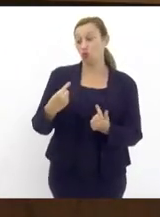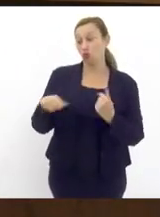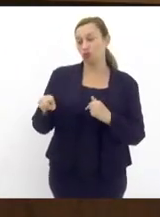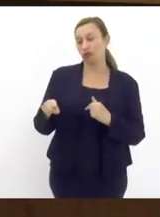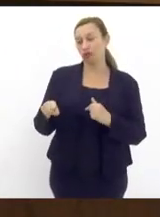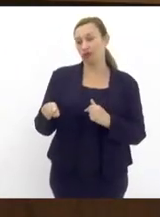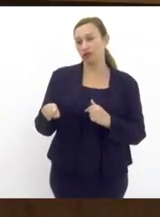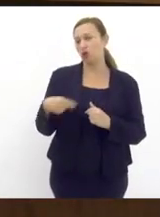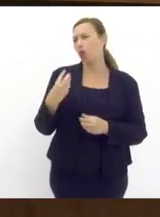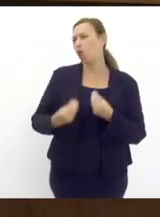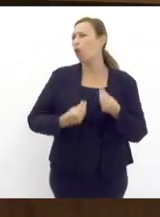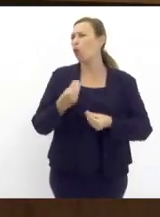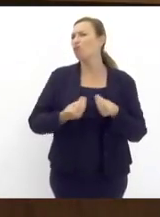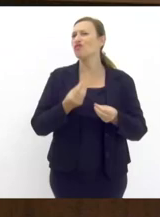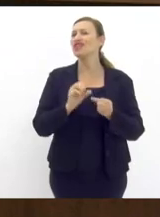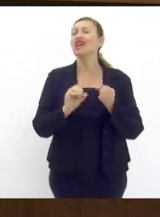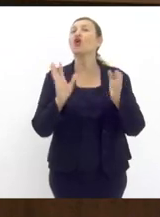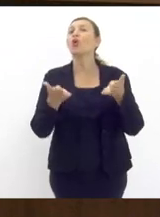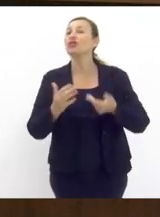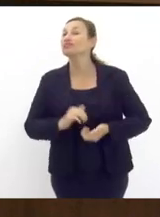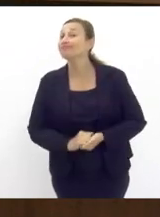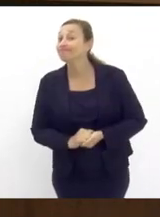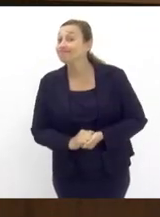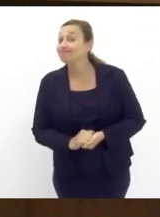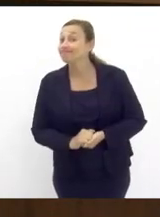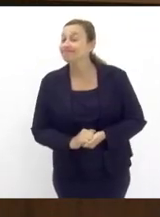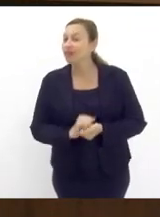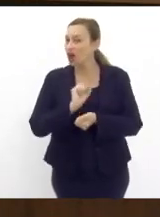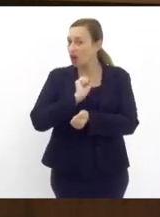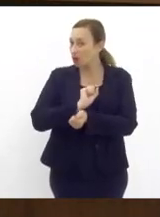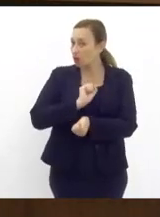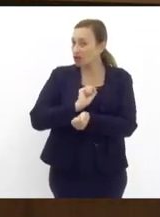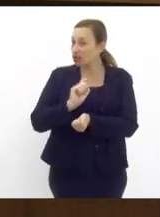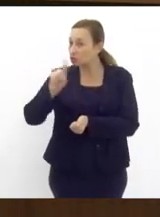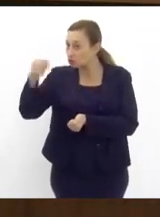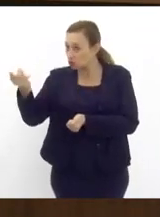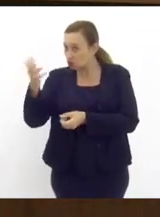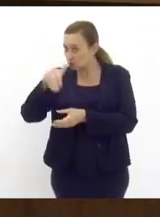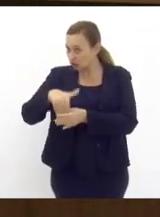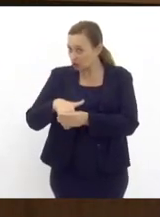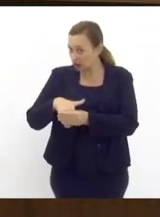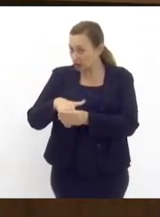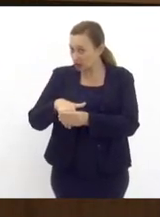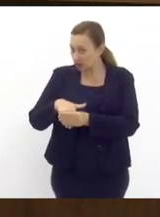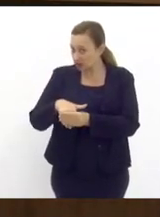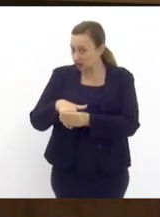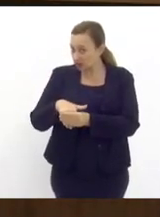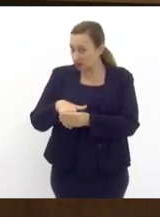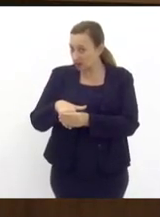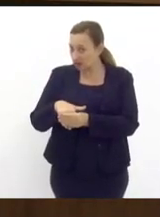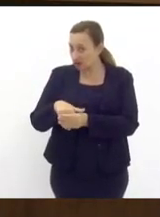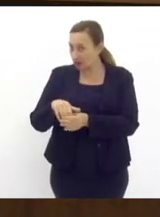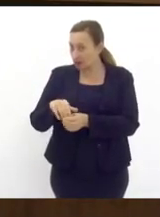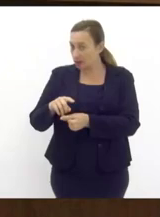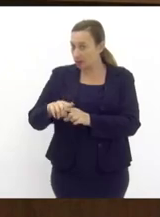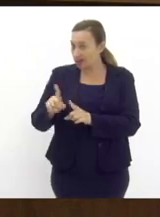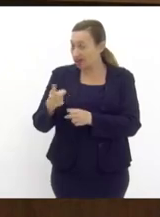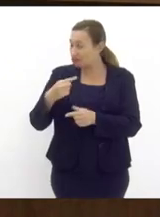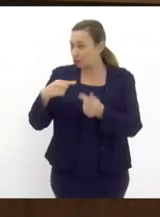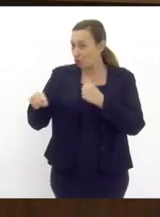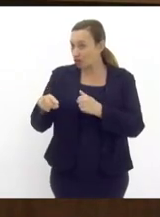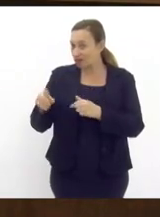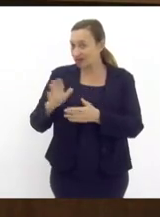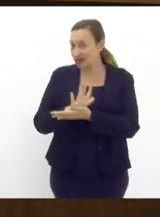como é que eu faria agora aguardando os outros votaram os outros não vão desfrutar porque não estão discordando dele